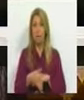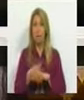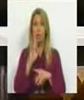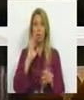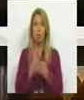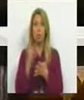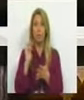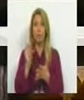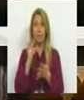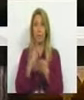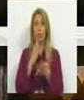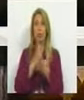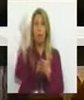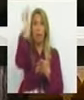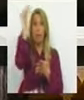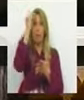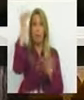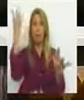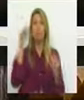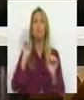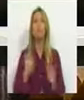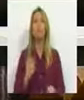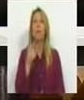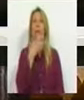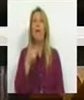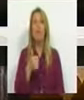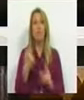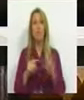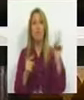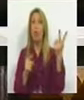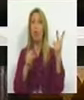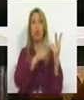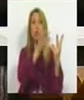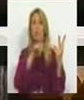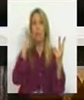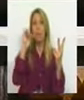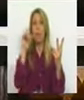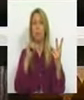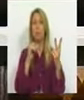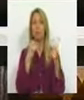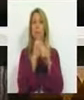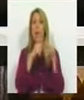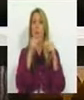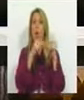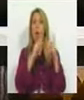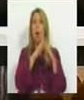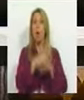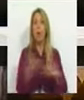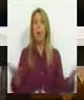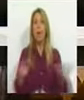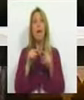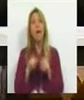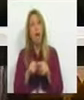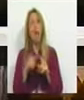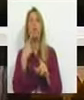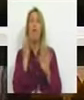escolas do Alentejo no país, no Distrito Évora só há dois concelhos que não tiveram intervenção, esta obra ficou perspectivada na nova vaga de fundos,